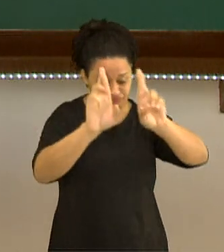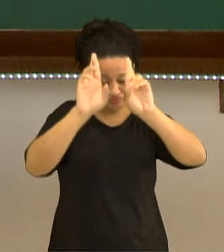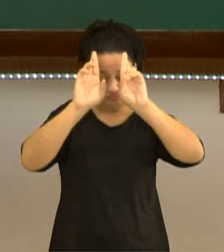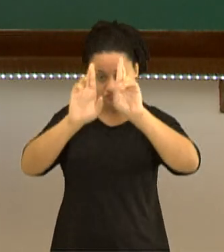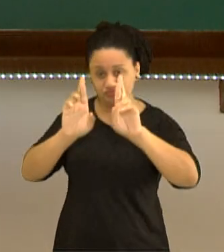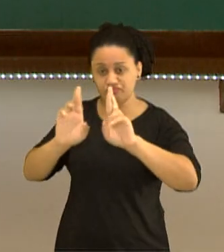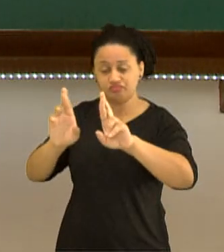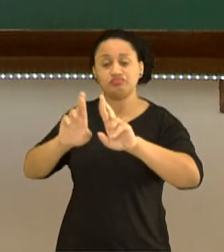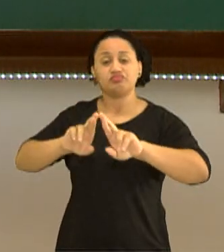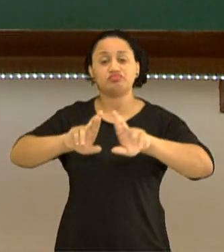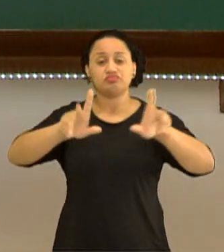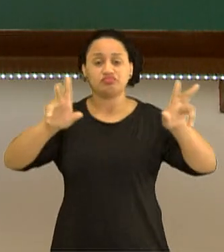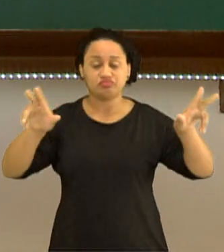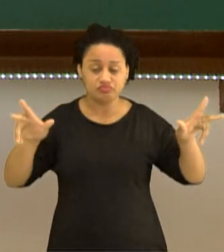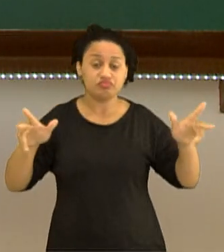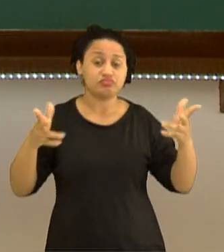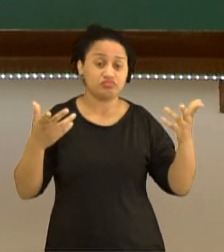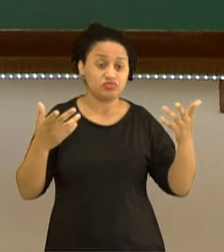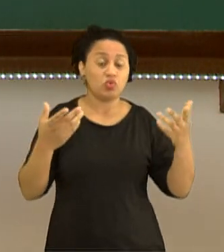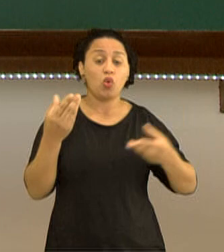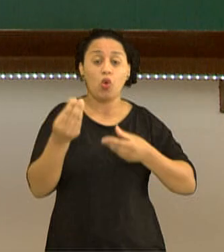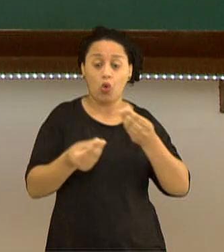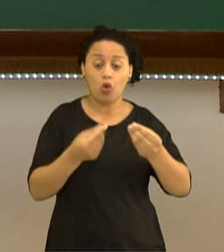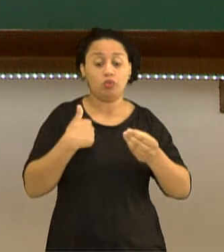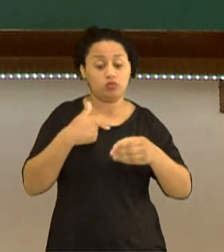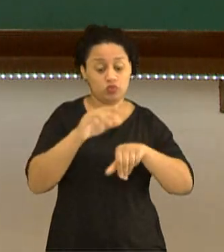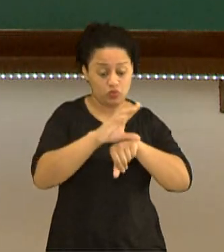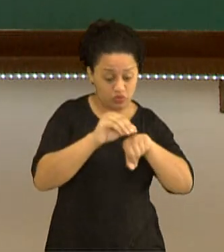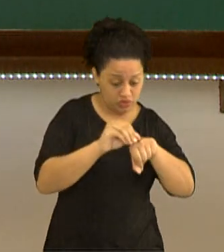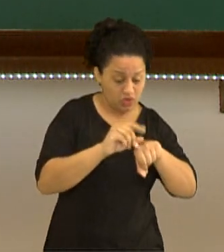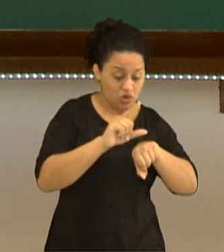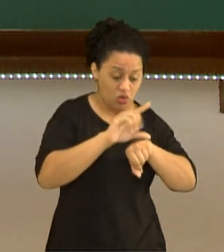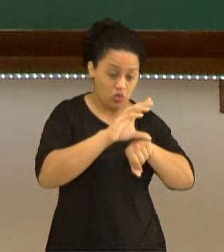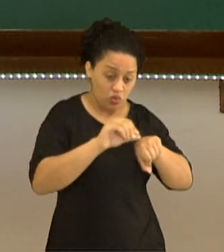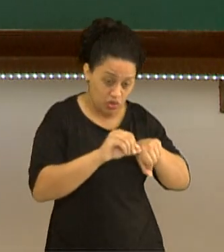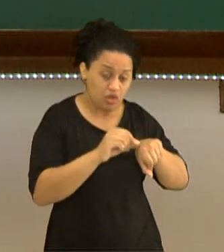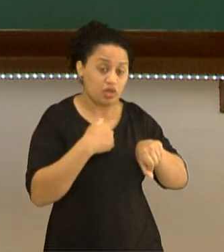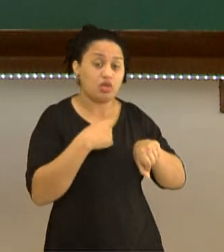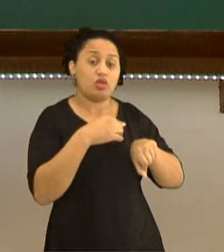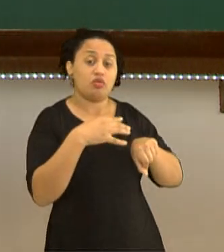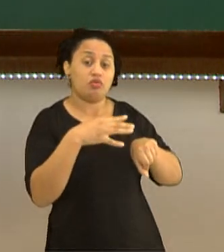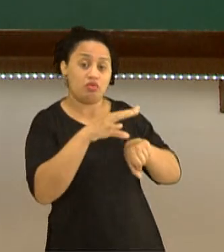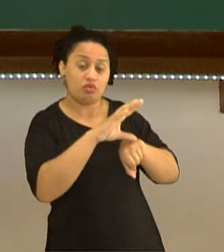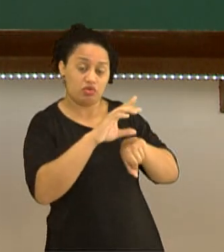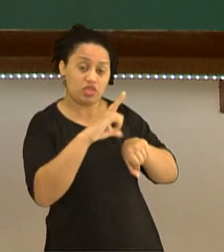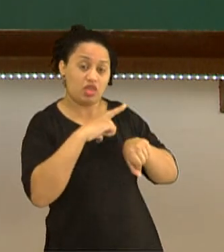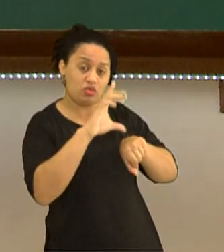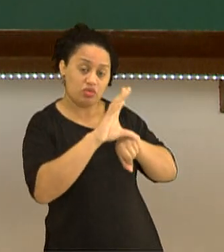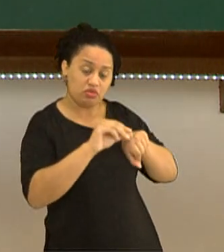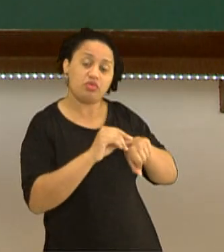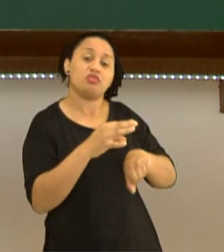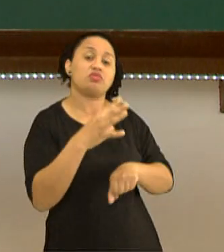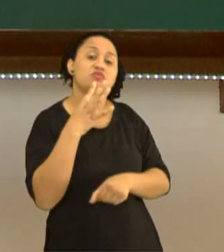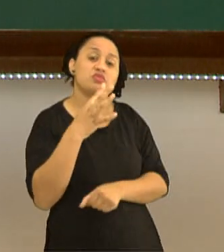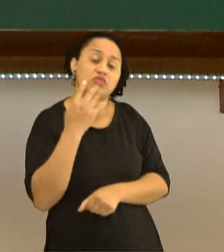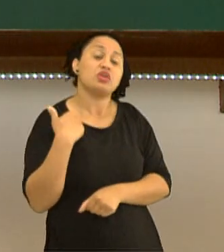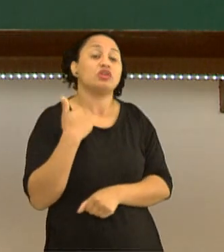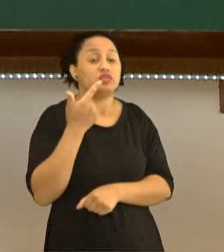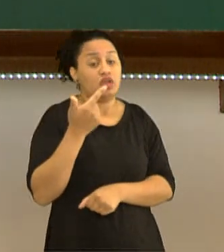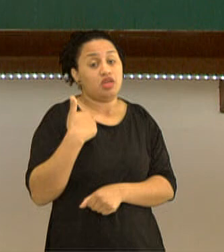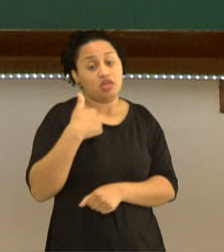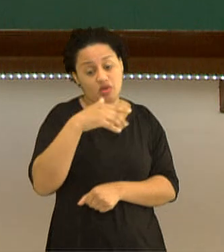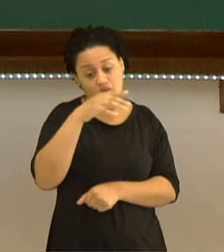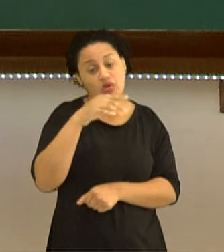a diversidade por meio do conhecimento. Conhecer para respeitar é o objetivo do ensino religioso, que não é aula de